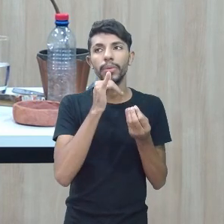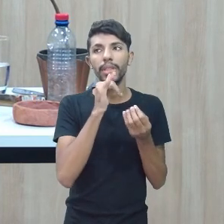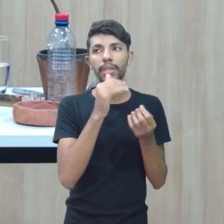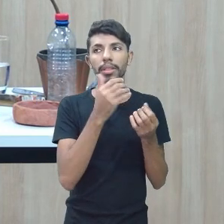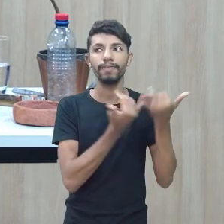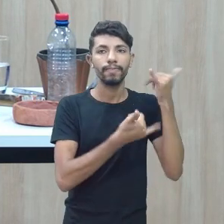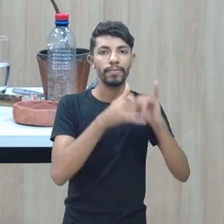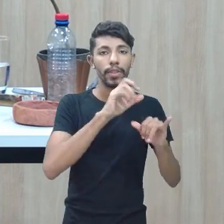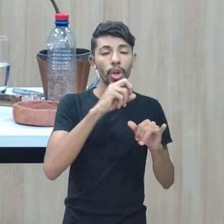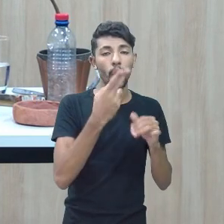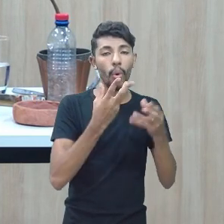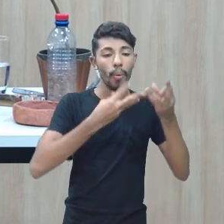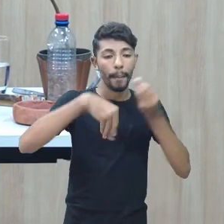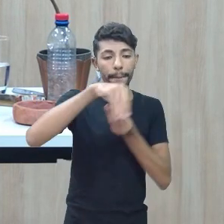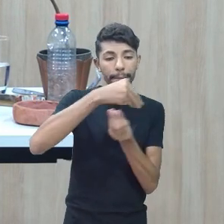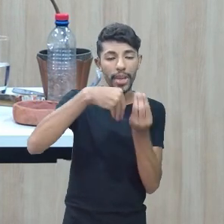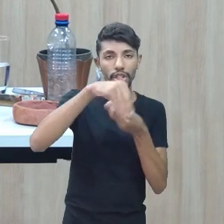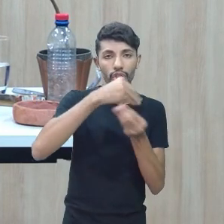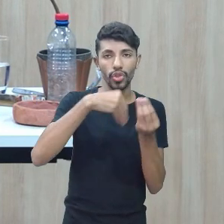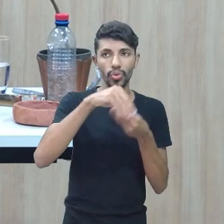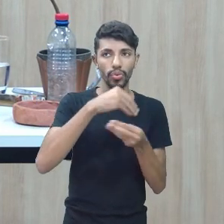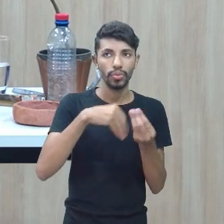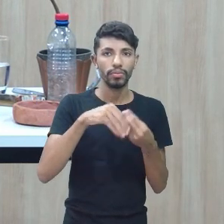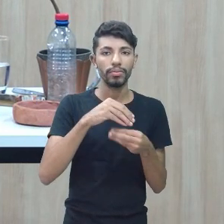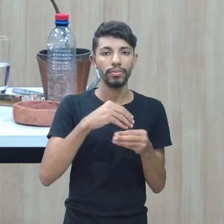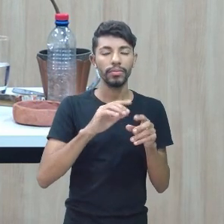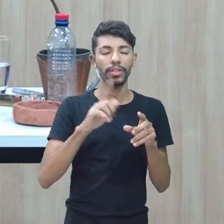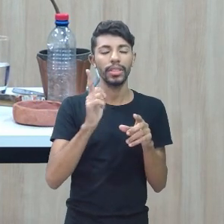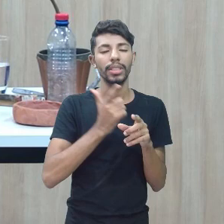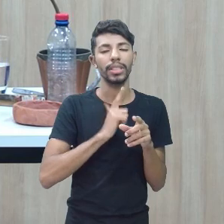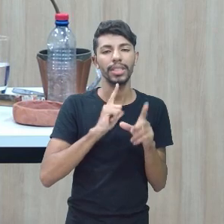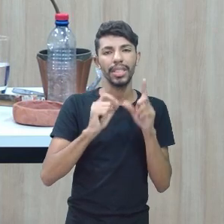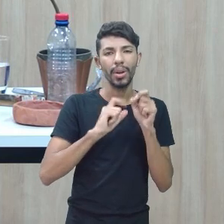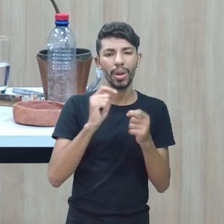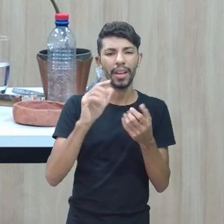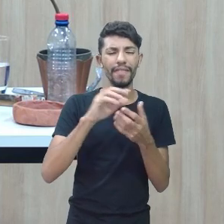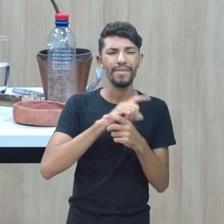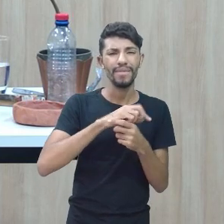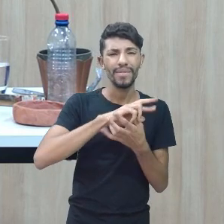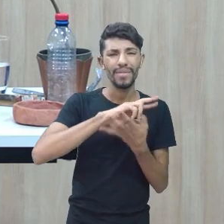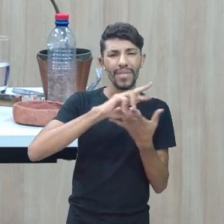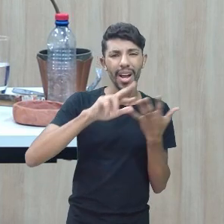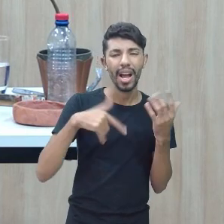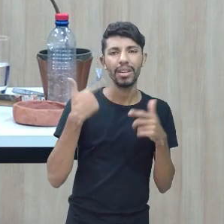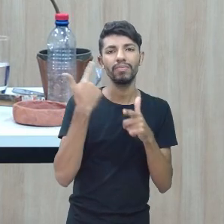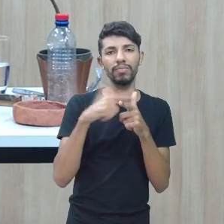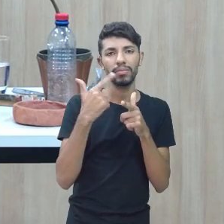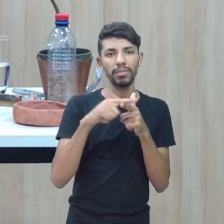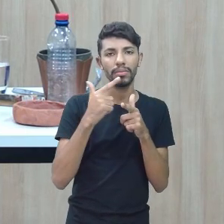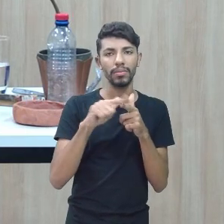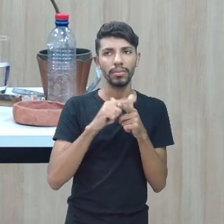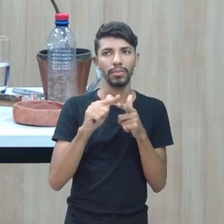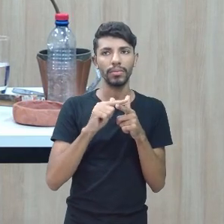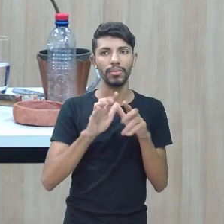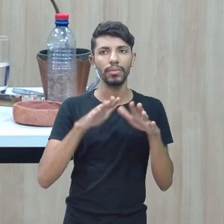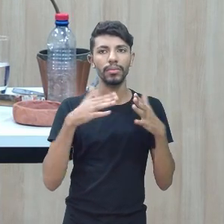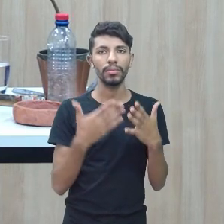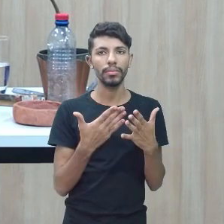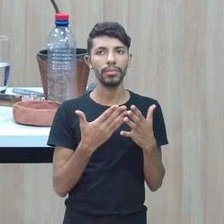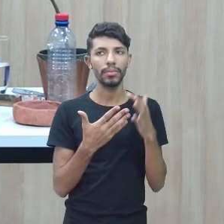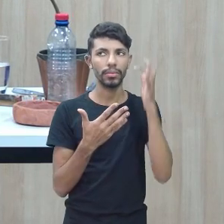laboratório ou de misturas, e que trazem grandes complicações. Né? E aí, falando em